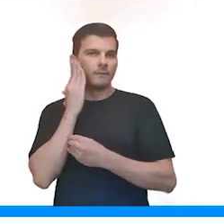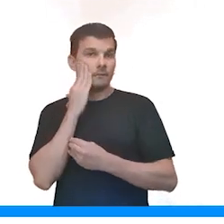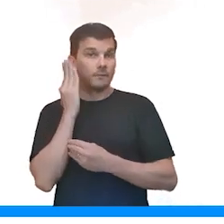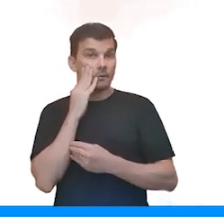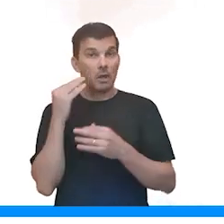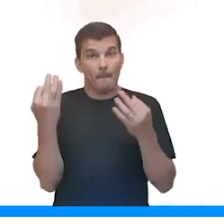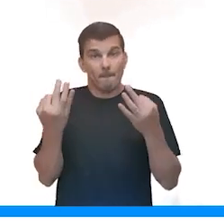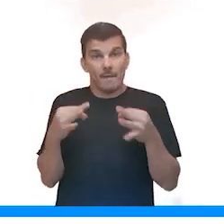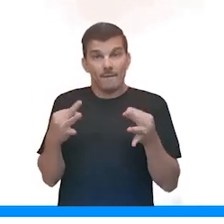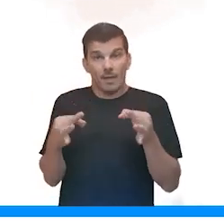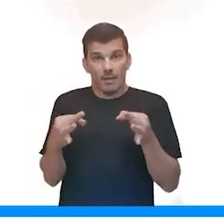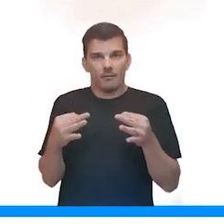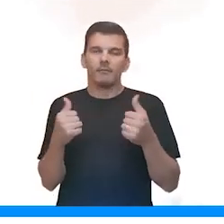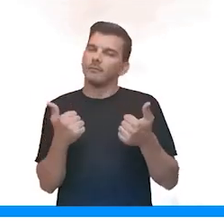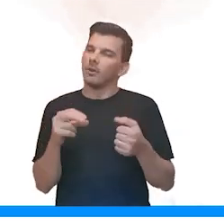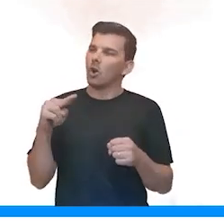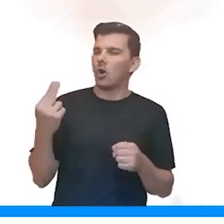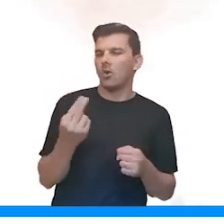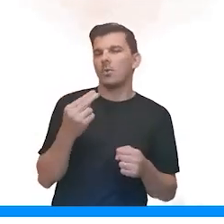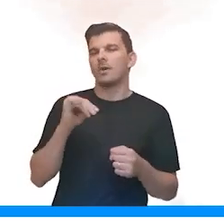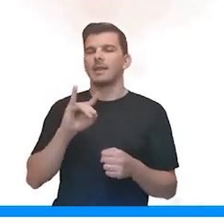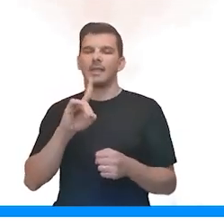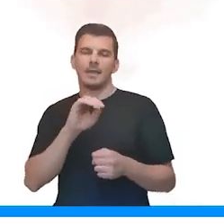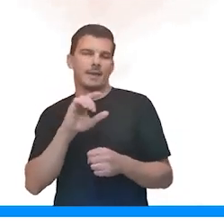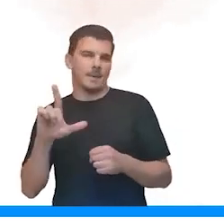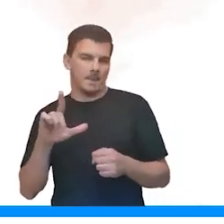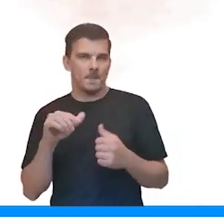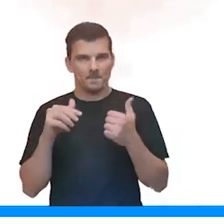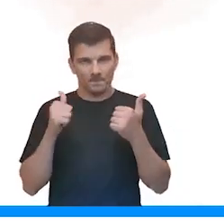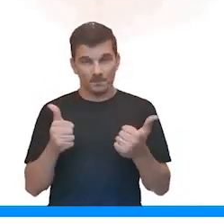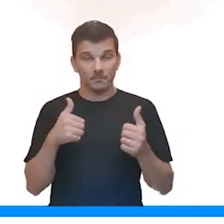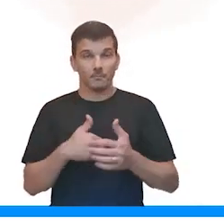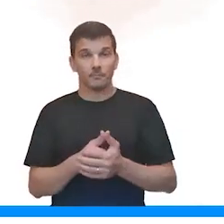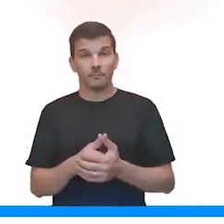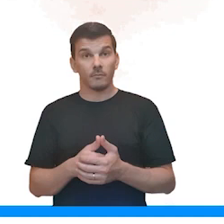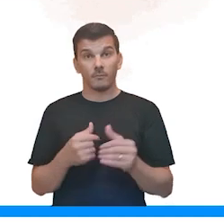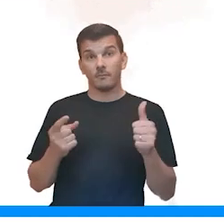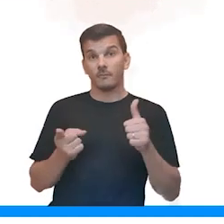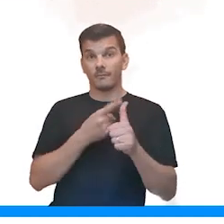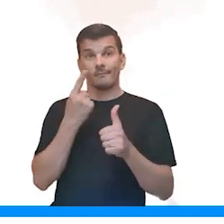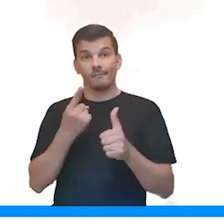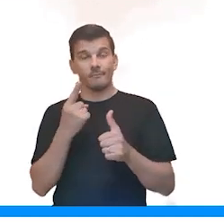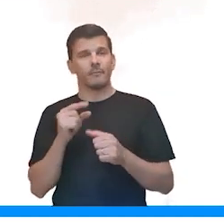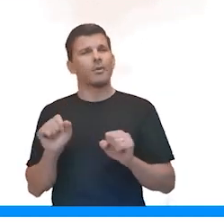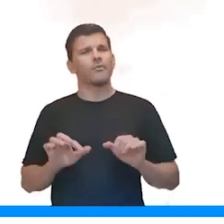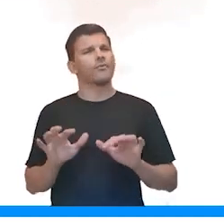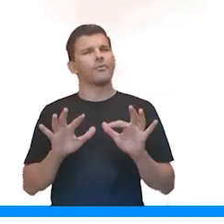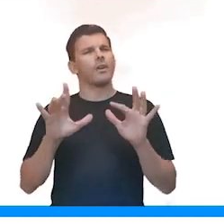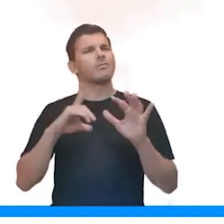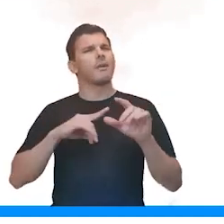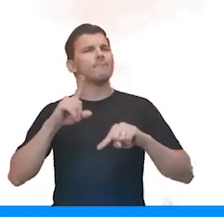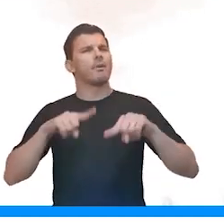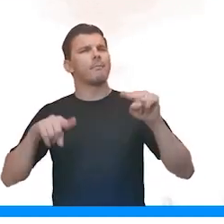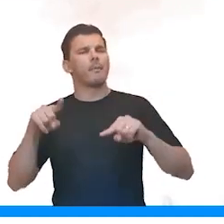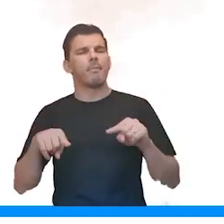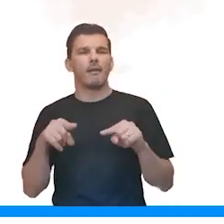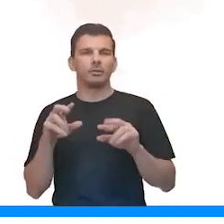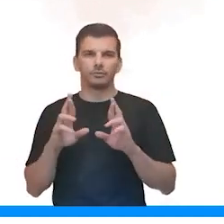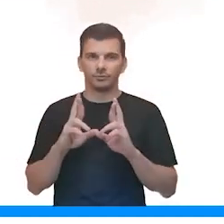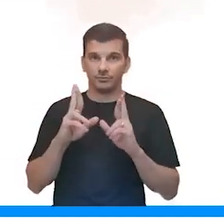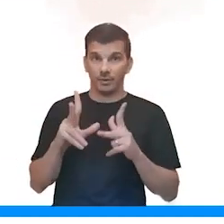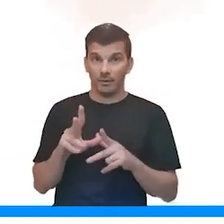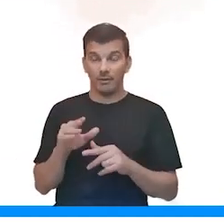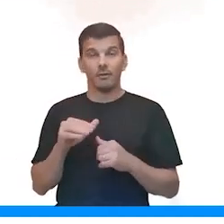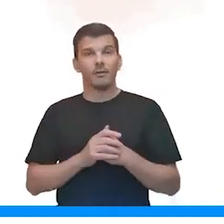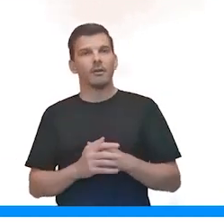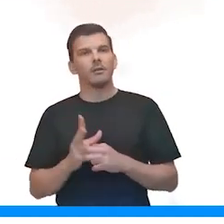Então a gente vai estudar, nós iremos estudar os gases ideais ou chamados também de gases perfeitos. Primeiro passo é que esses gases